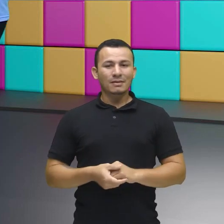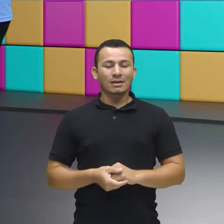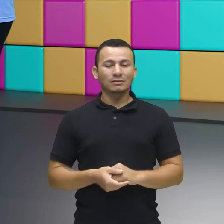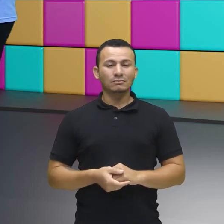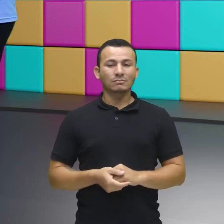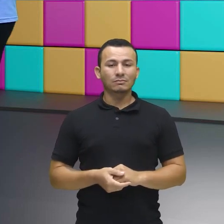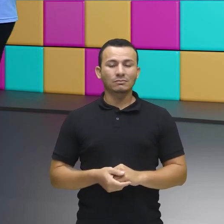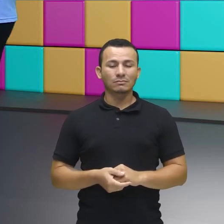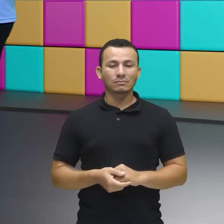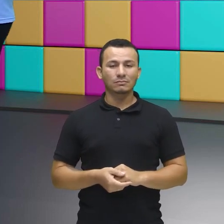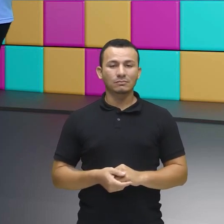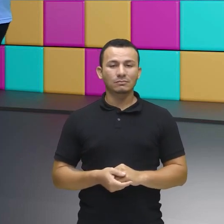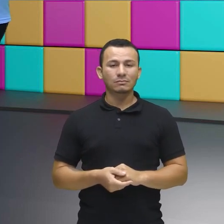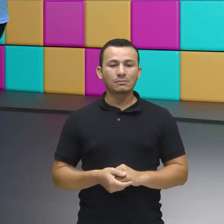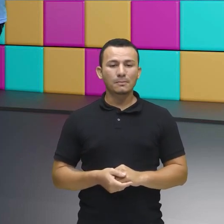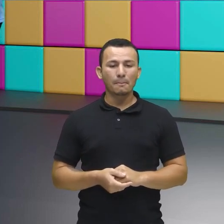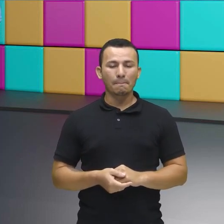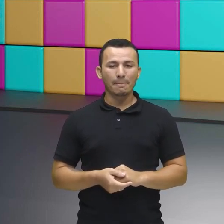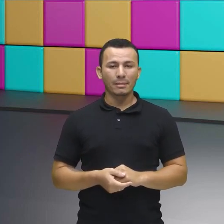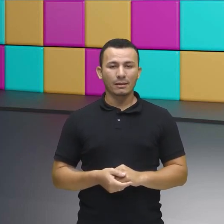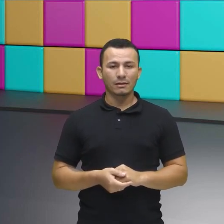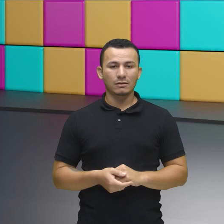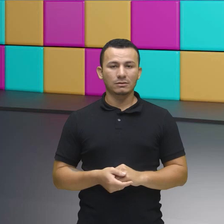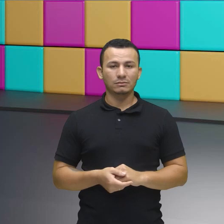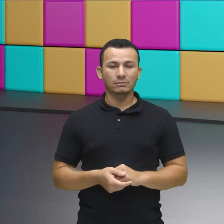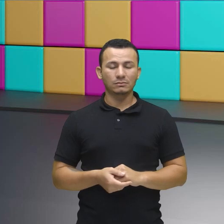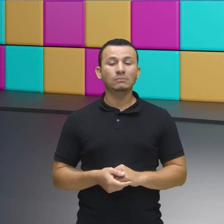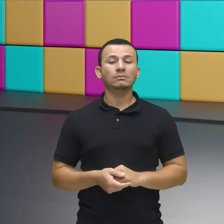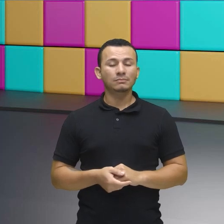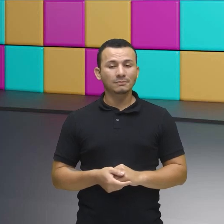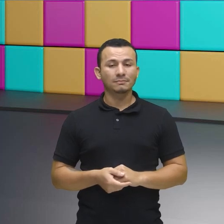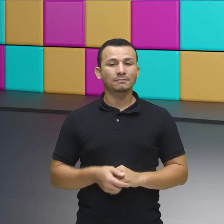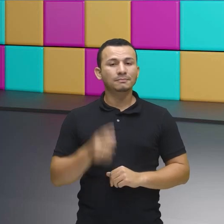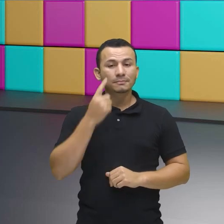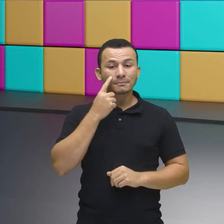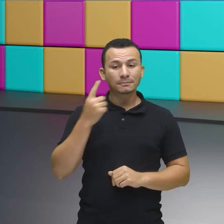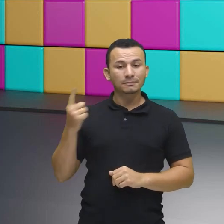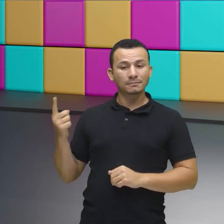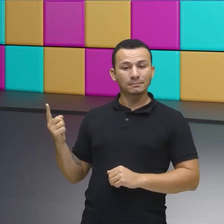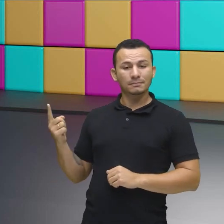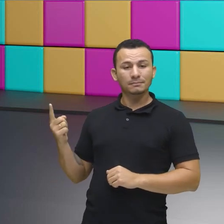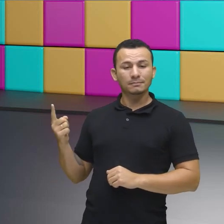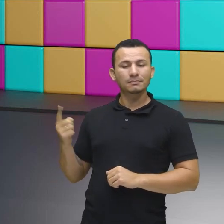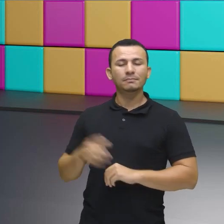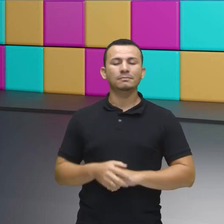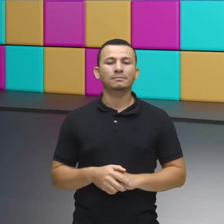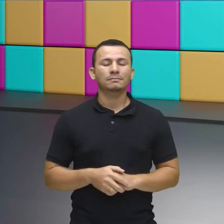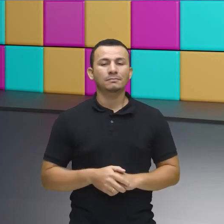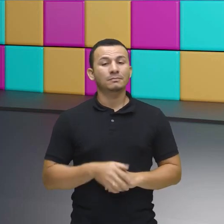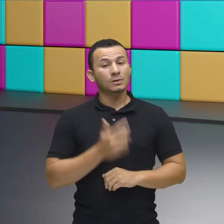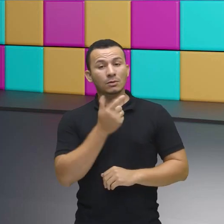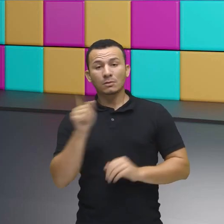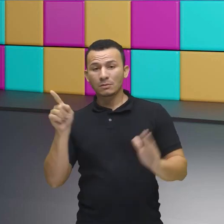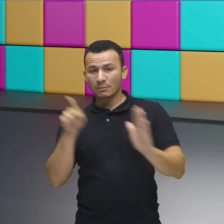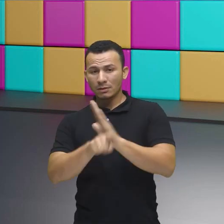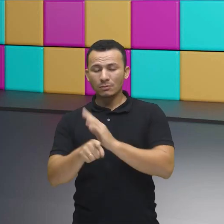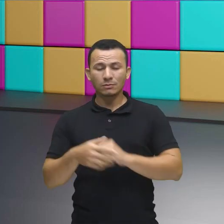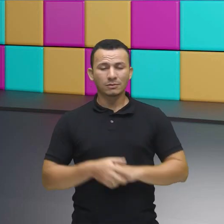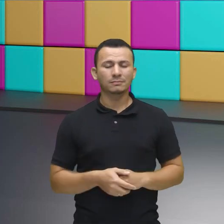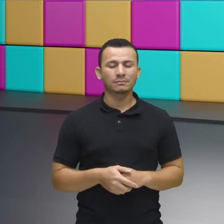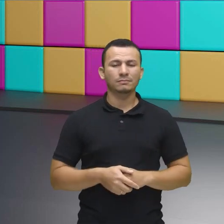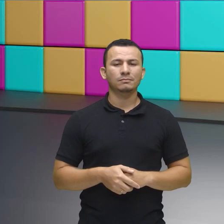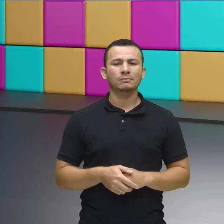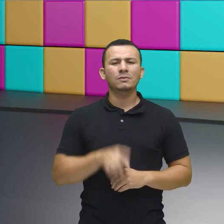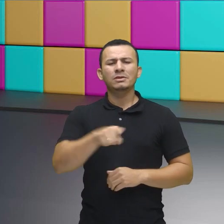certo? Então, aí, agora, nós temos aqui. Vamos ver? Você parou para pensar como pode